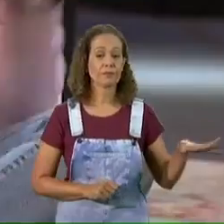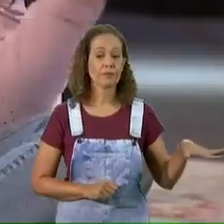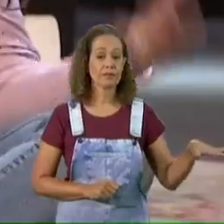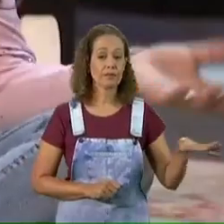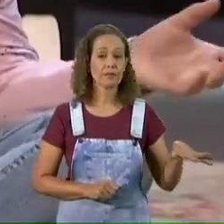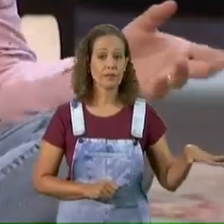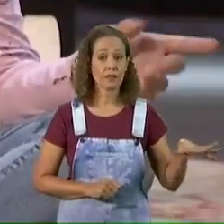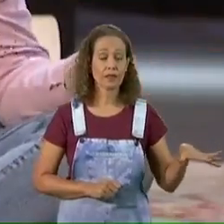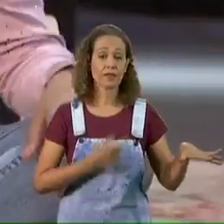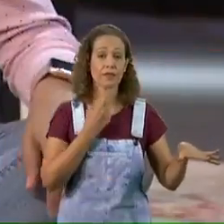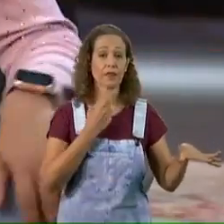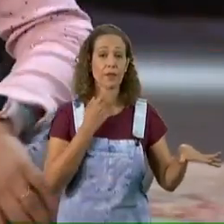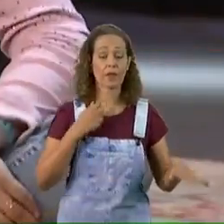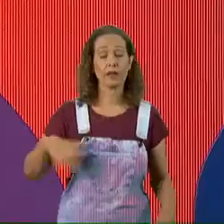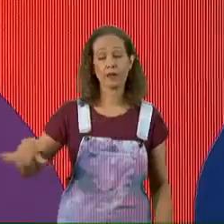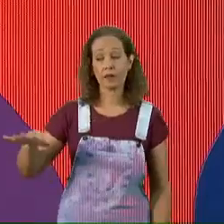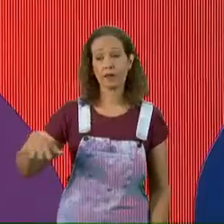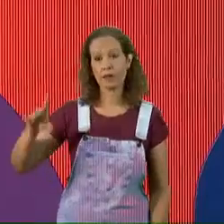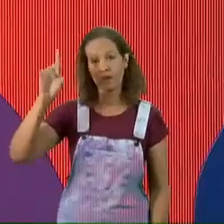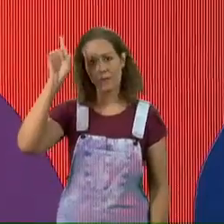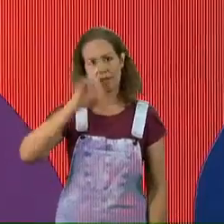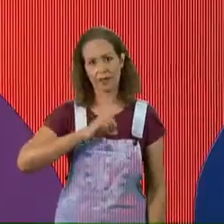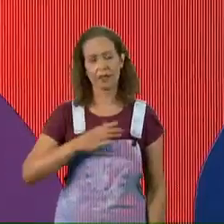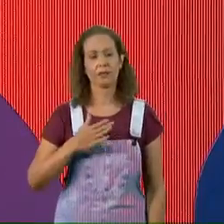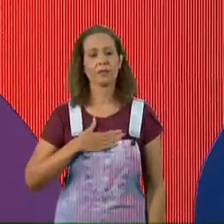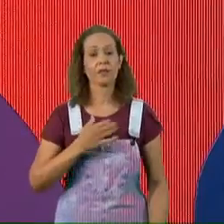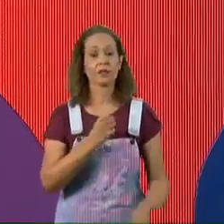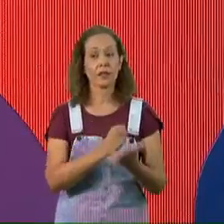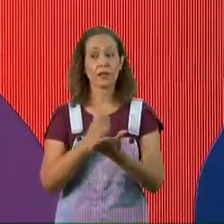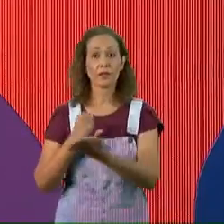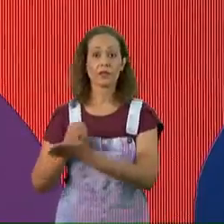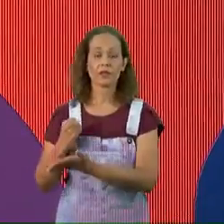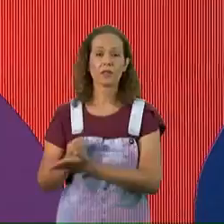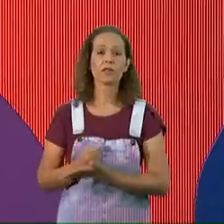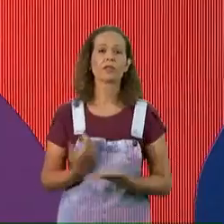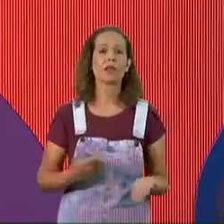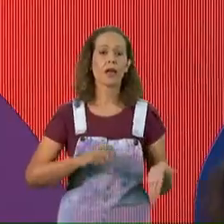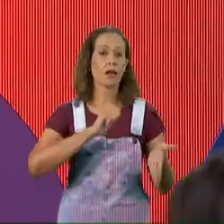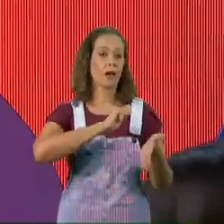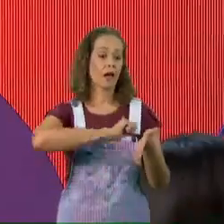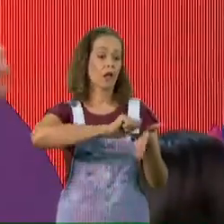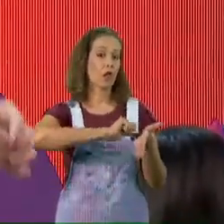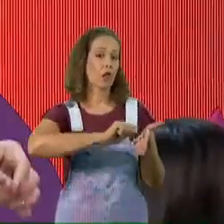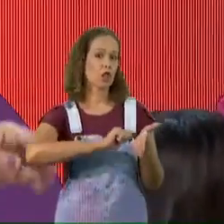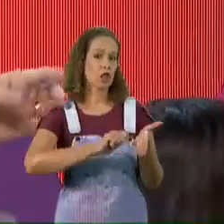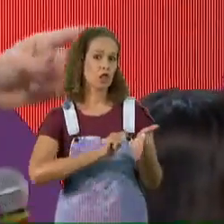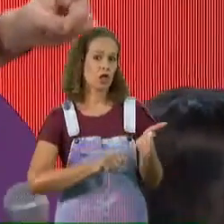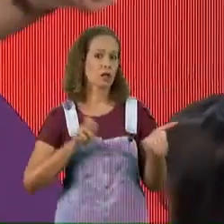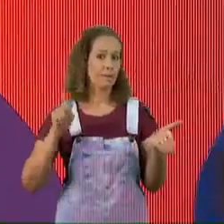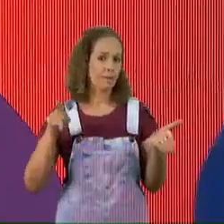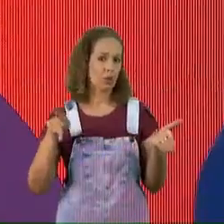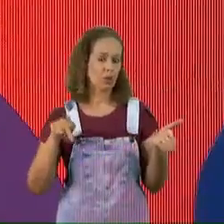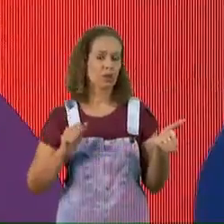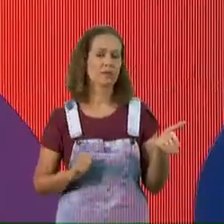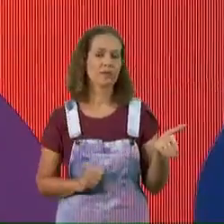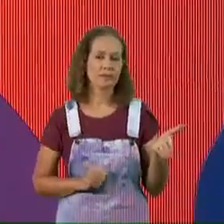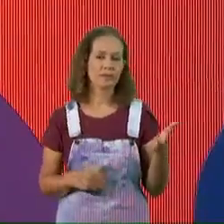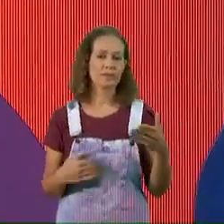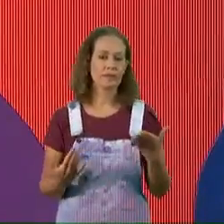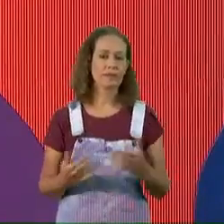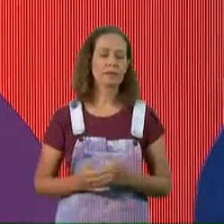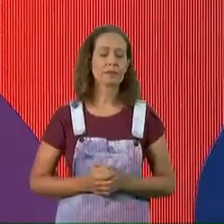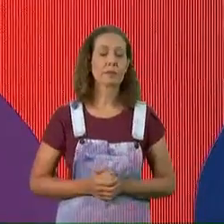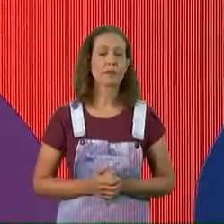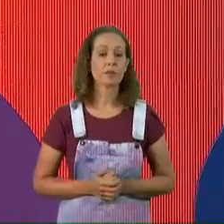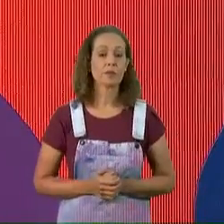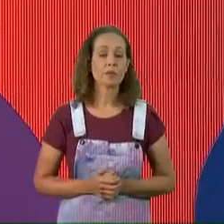equipe? Amarela. Os meus ajudantes aí vão marcando a pontuação, porque a equipe que marcar, pode segurar e depois a gente vai passando.